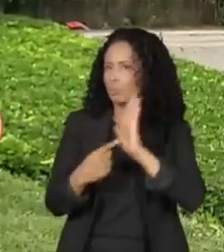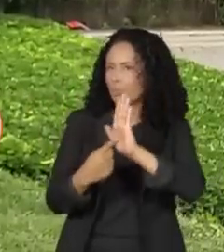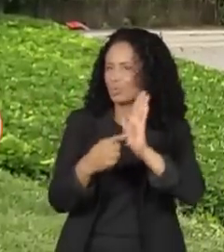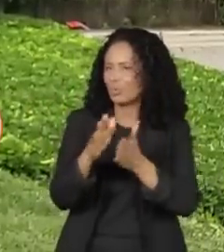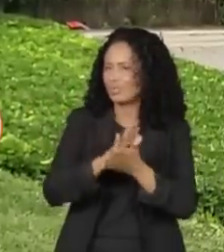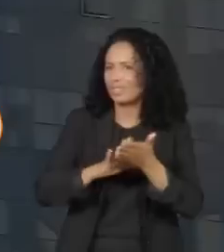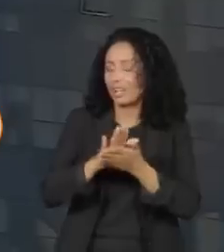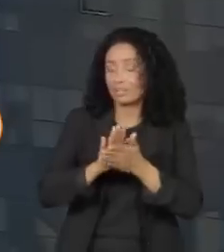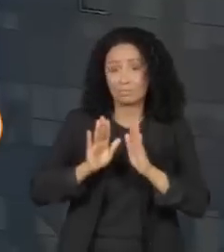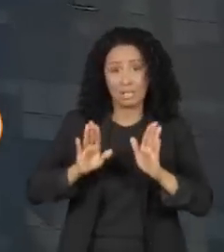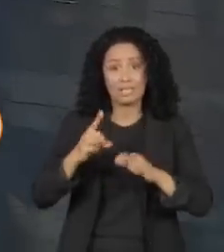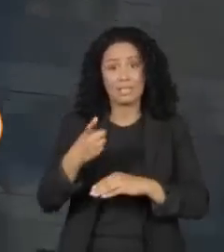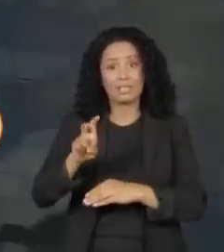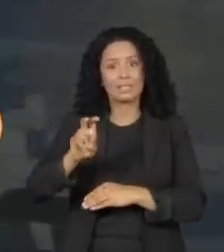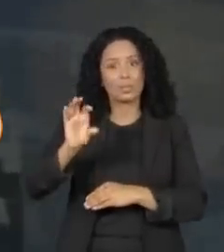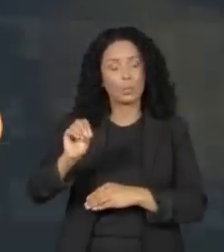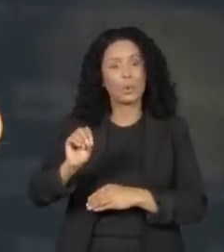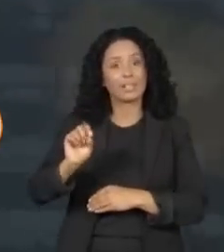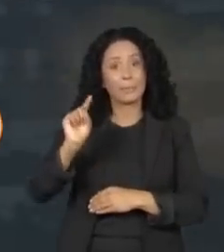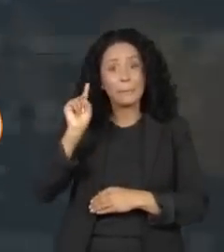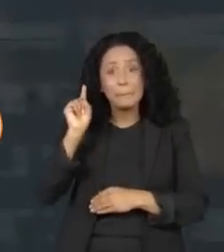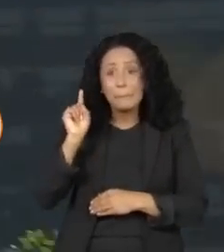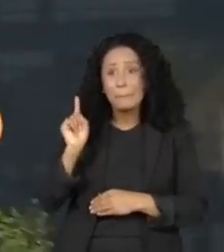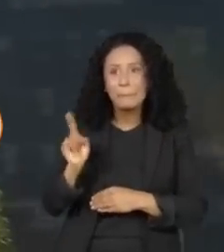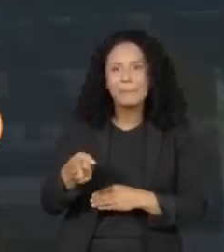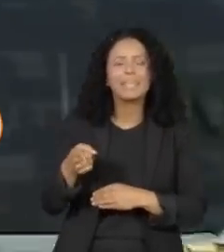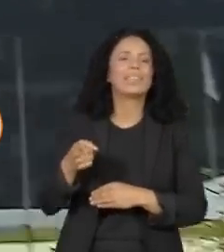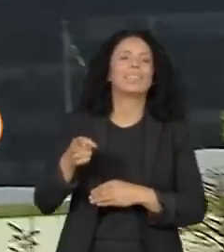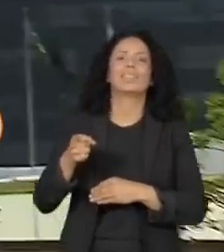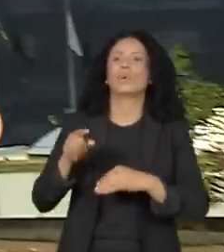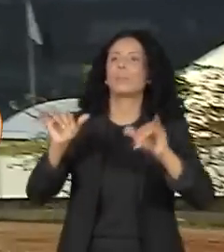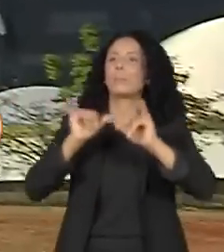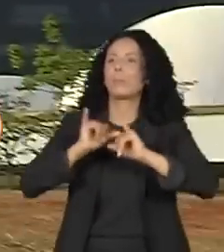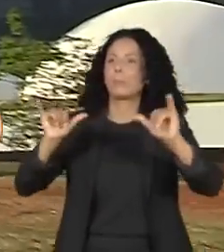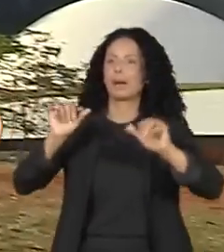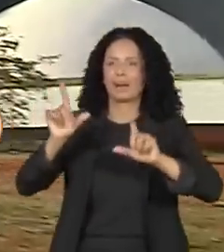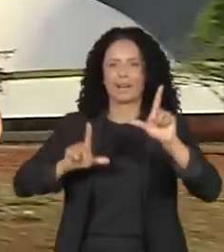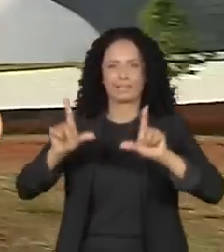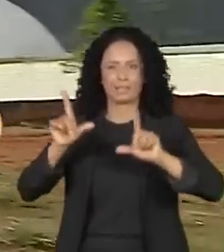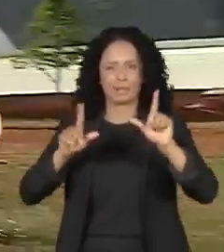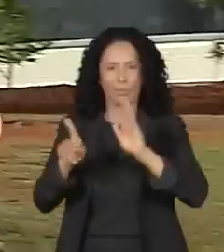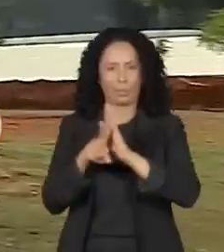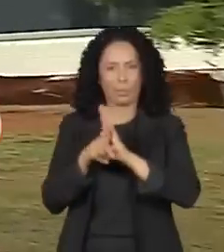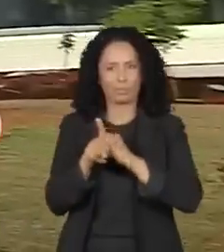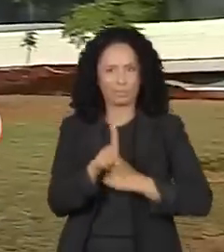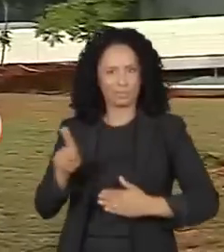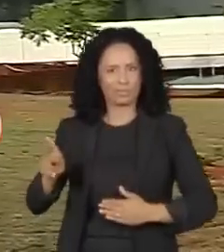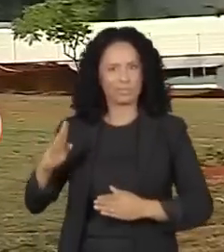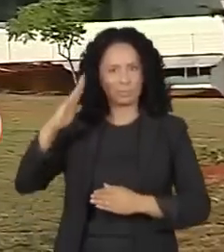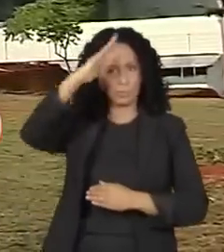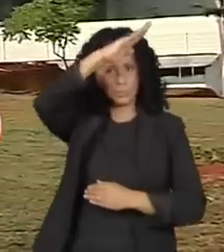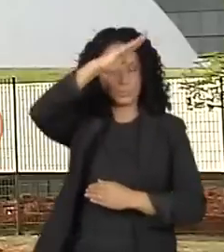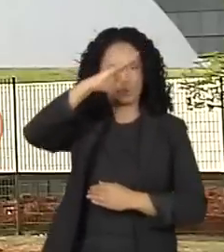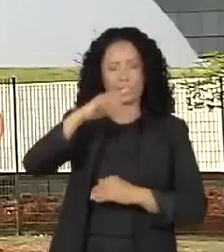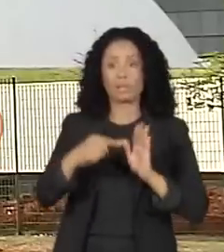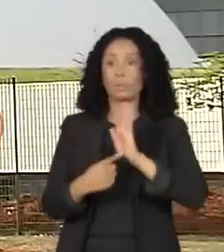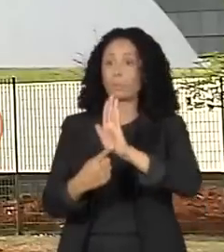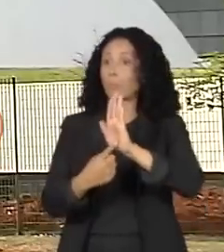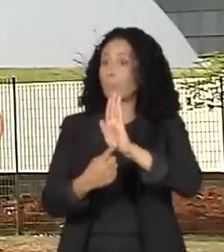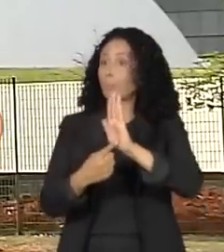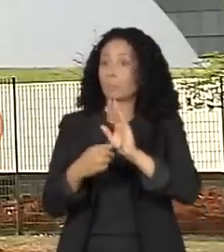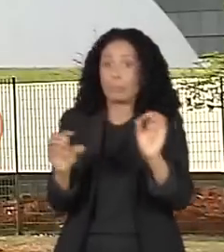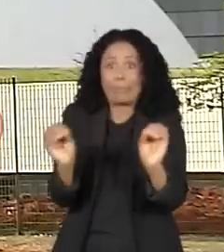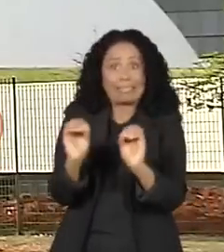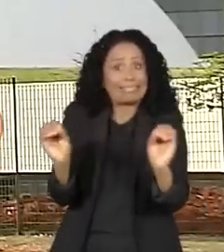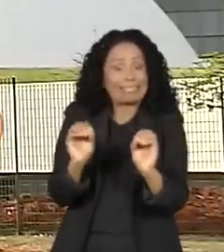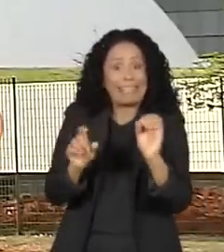de 150 mil inserções da propaganda eleitoral do presidente Bolsonaro deixaram de ser